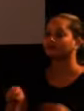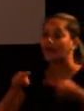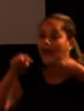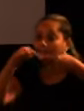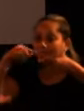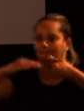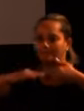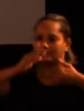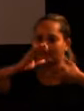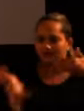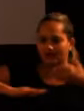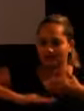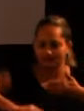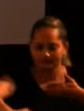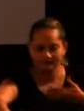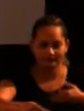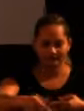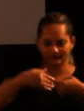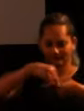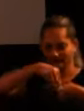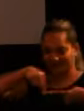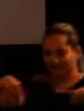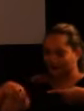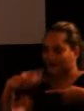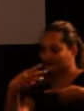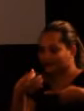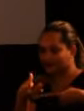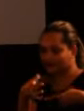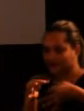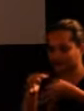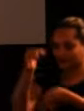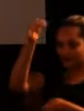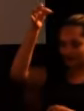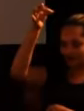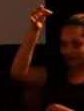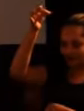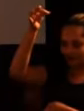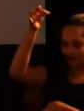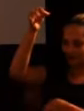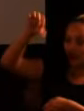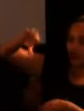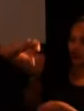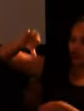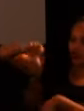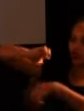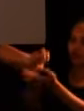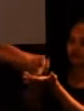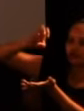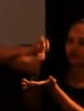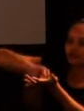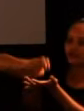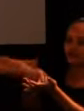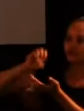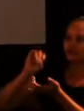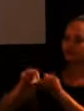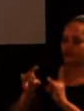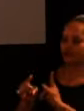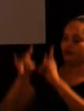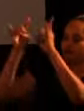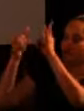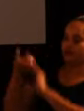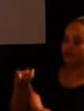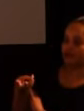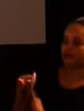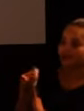possível 36 metros de altura. Mas se vocês forem olhar, 9 da manhã, que a gente não quer sombra na praia, se tivesse um prédio de 36 metros de altura